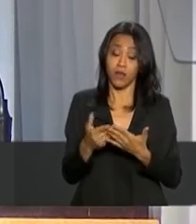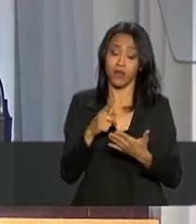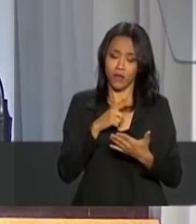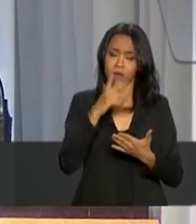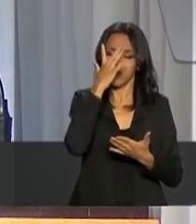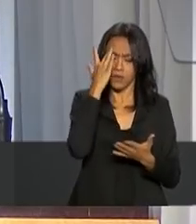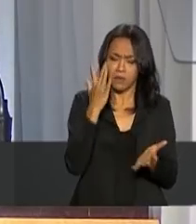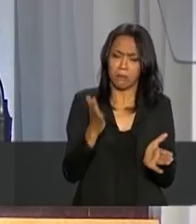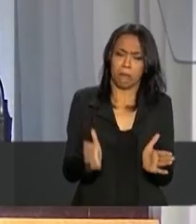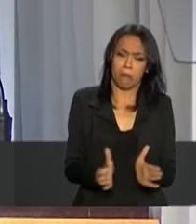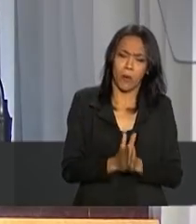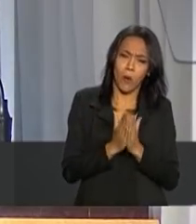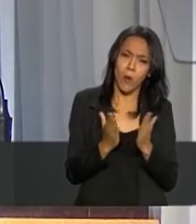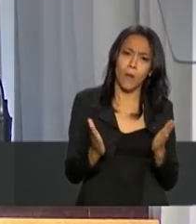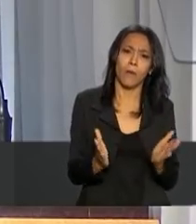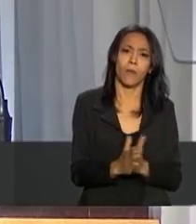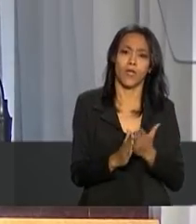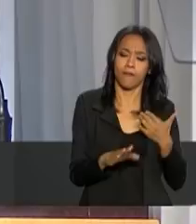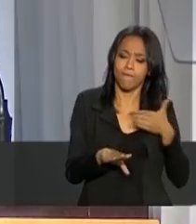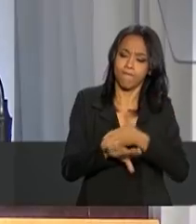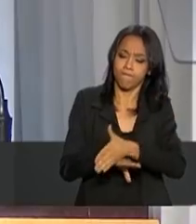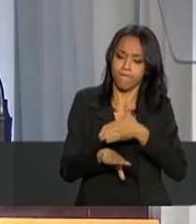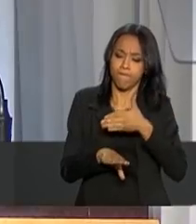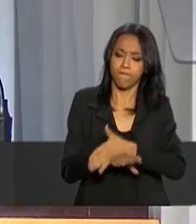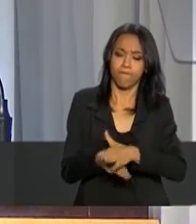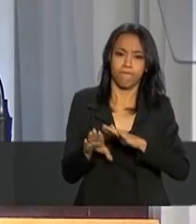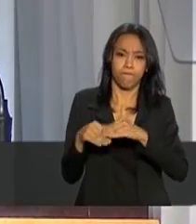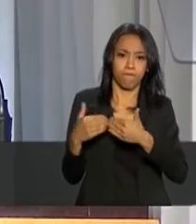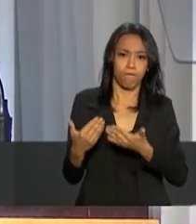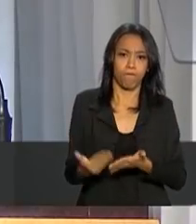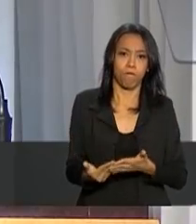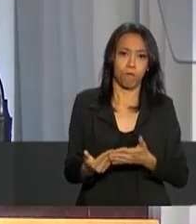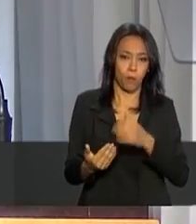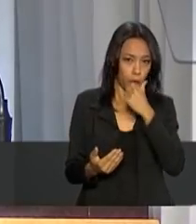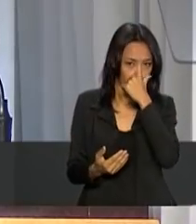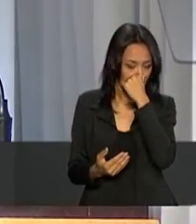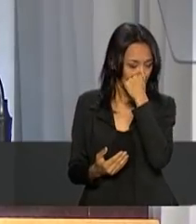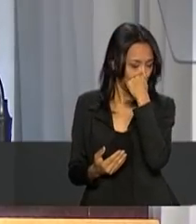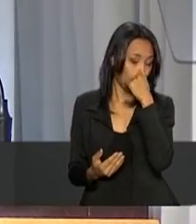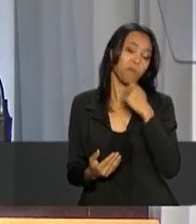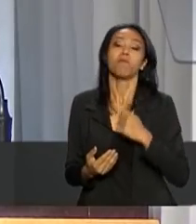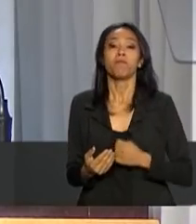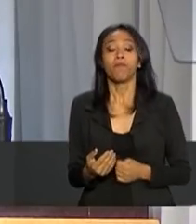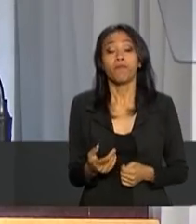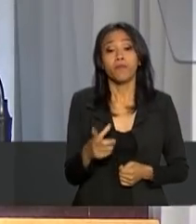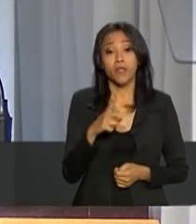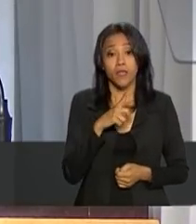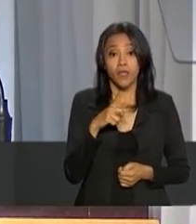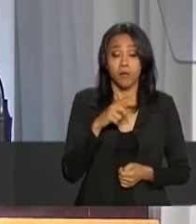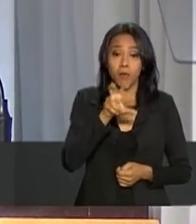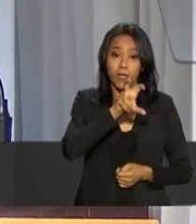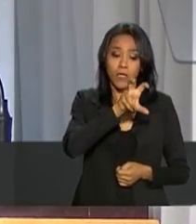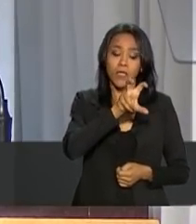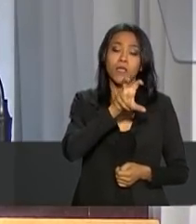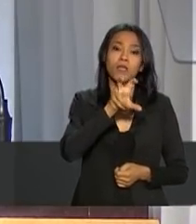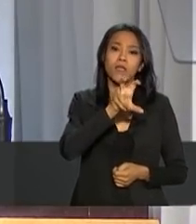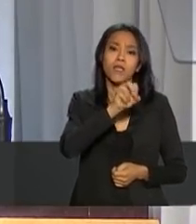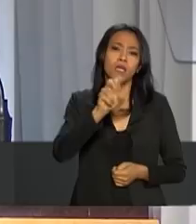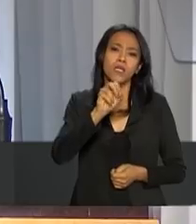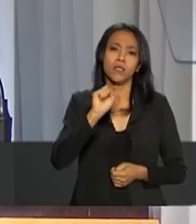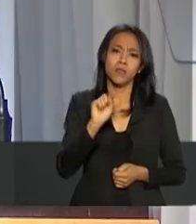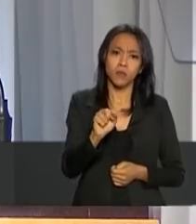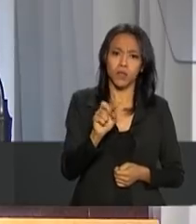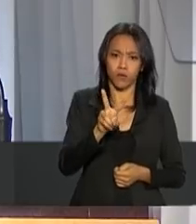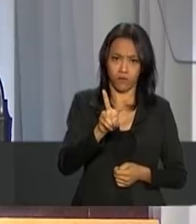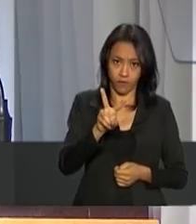pobre que frequenta essas escolas. Nós começamos o preenchimento, a execução dessas 500 mil vagas. E o